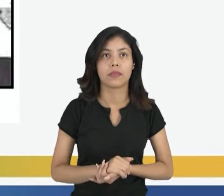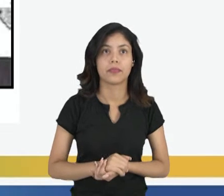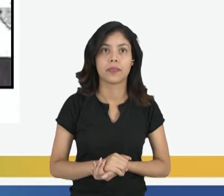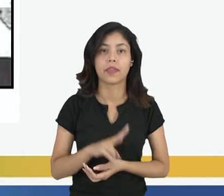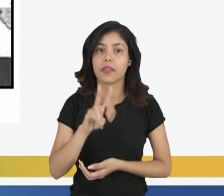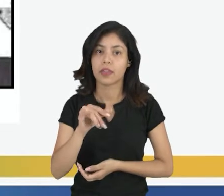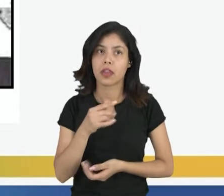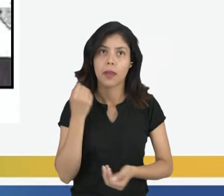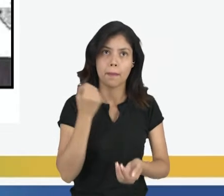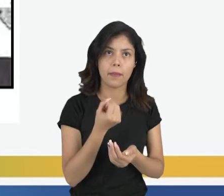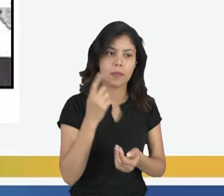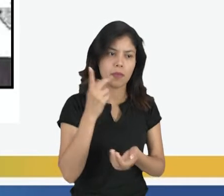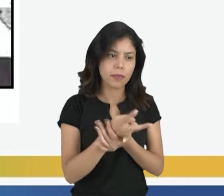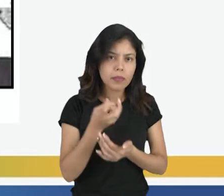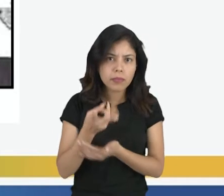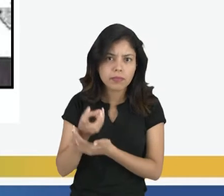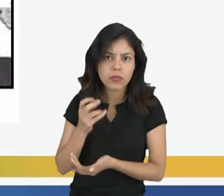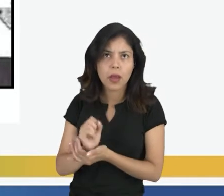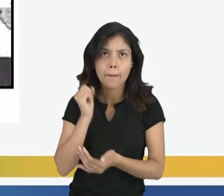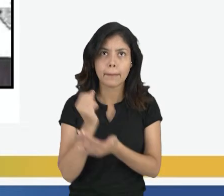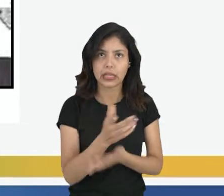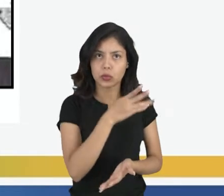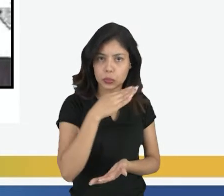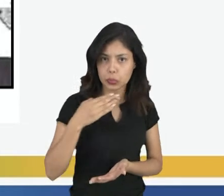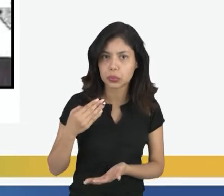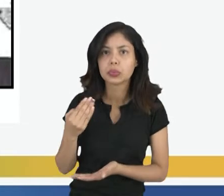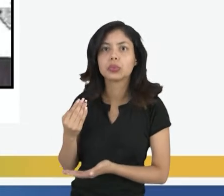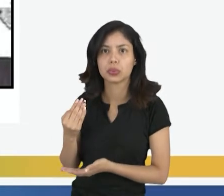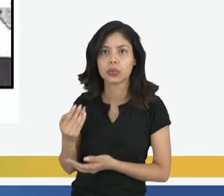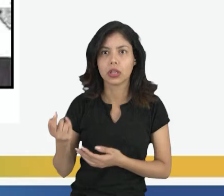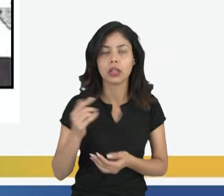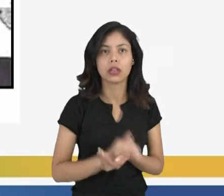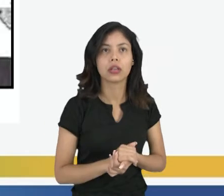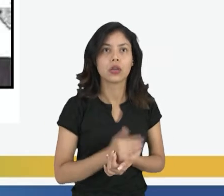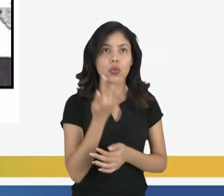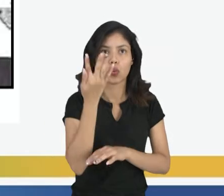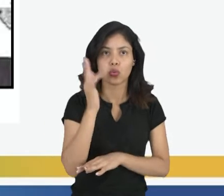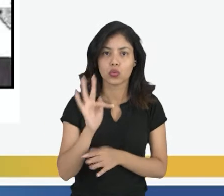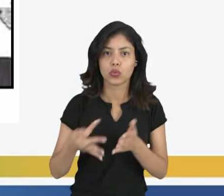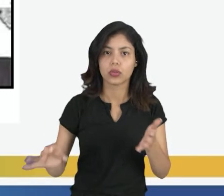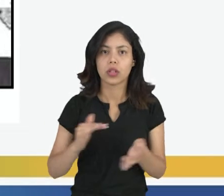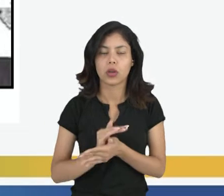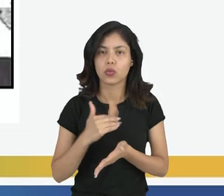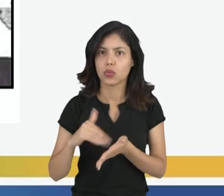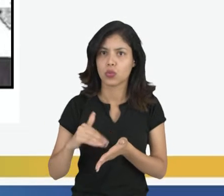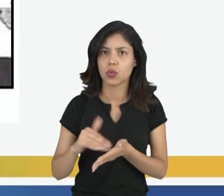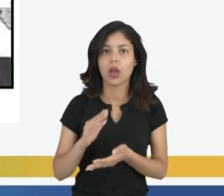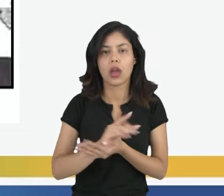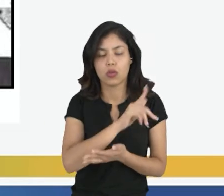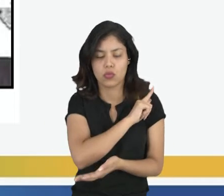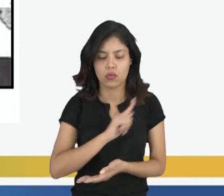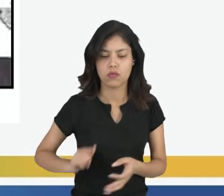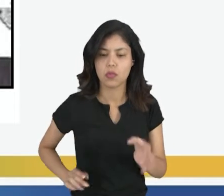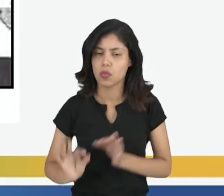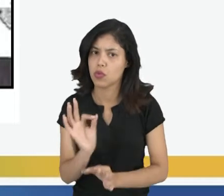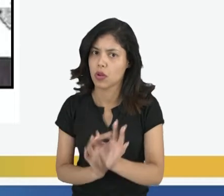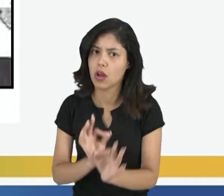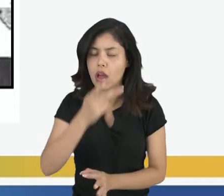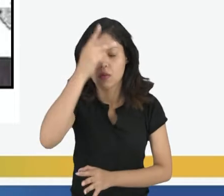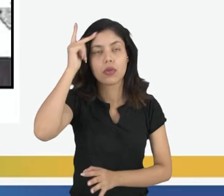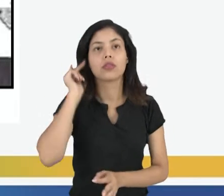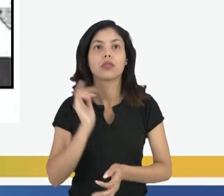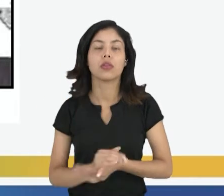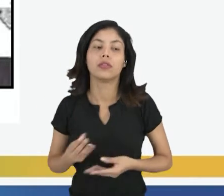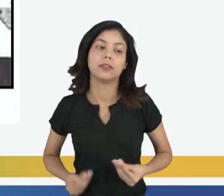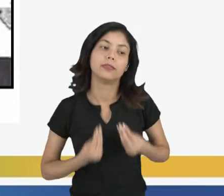eles serão caçados, os artistas intelectuais, os funcionários do governo, né, de organizações, as pessoas